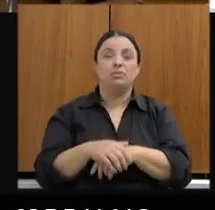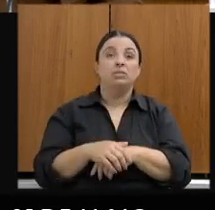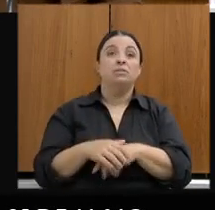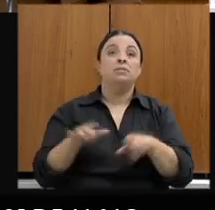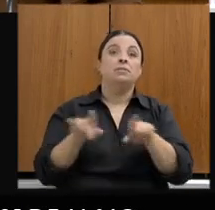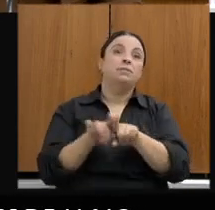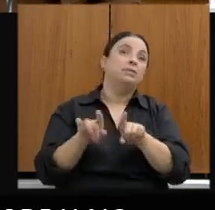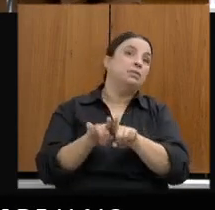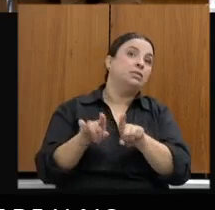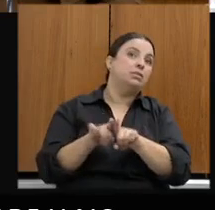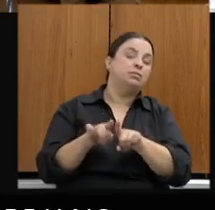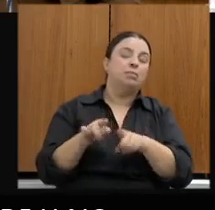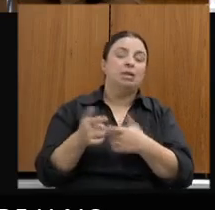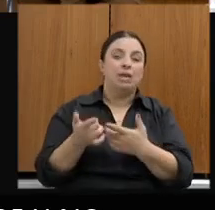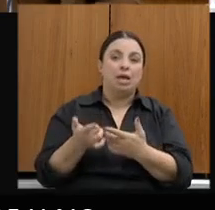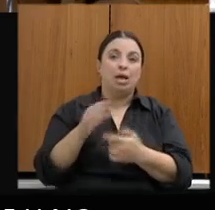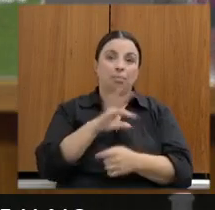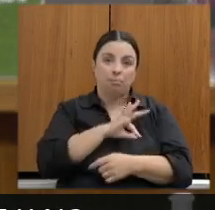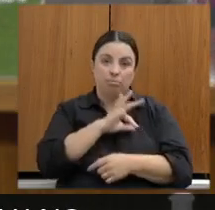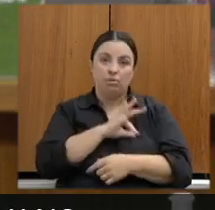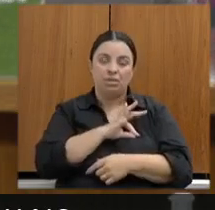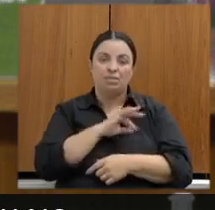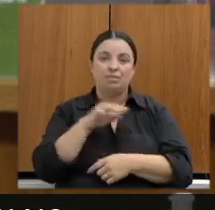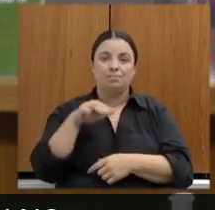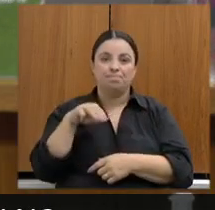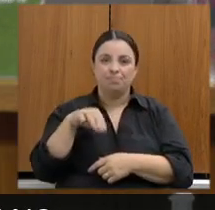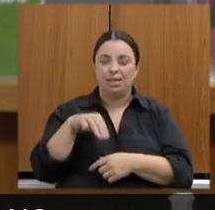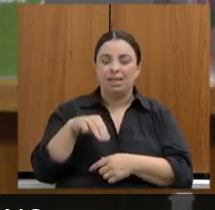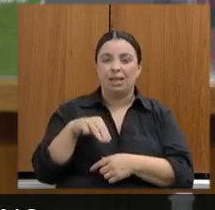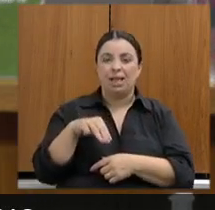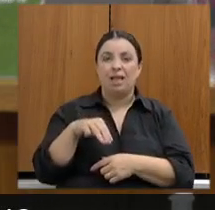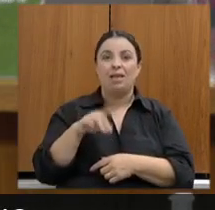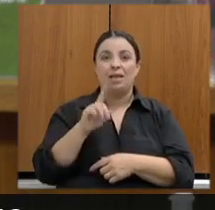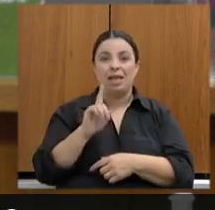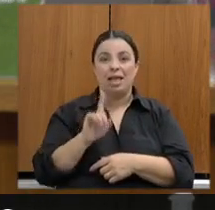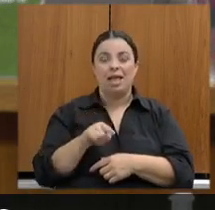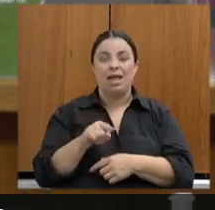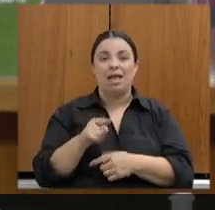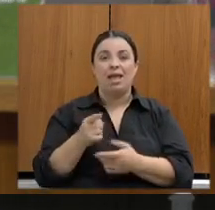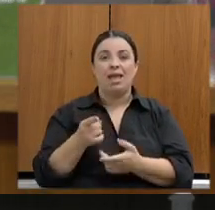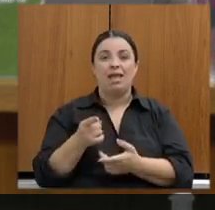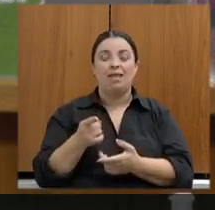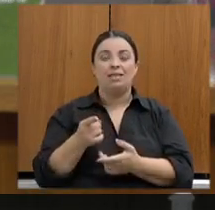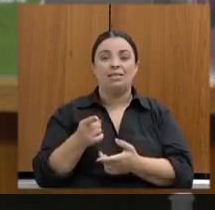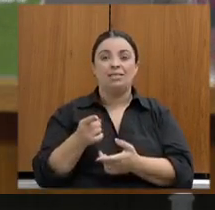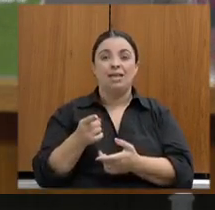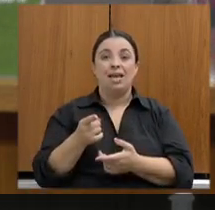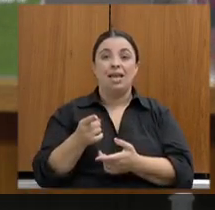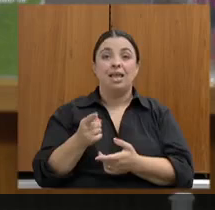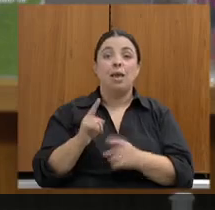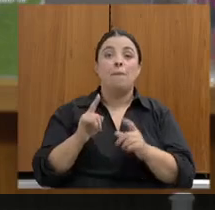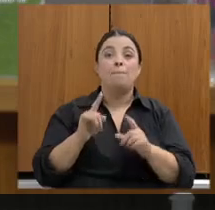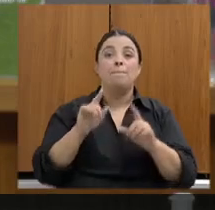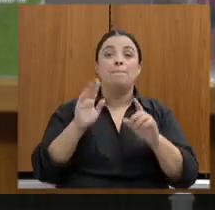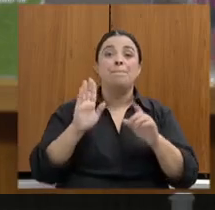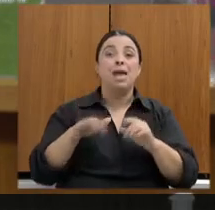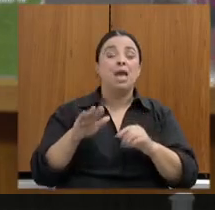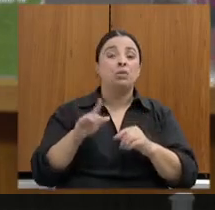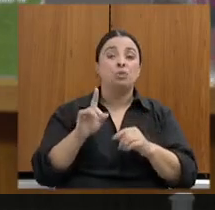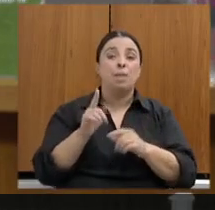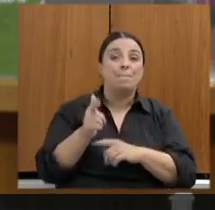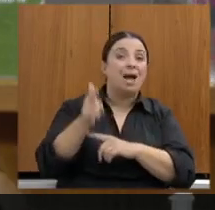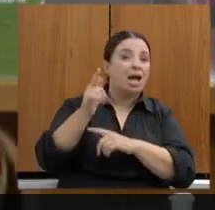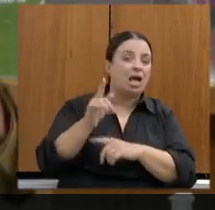repito a despeito da nossa Polícia Militar de Minas Gerais c&a menos Letal e a gente está